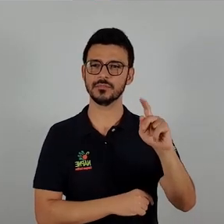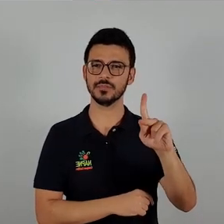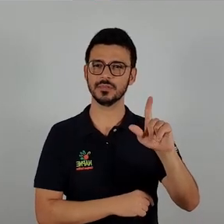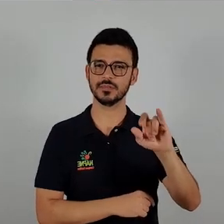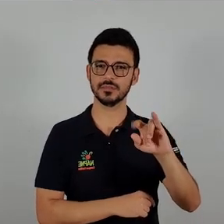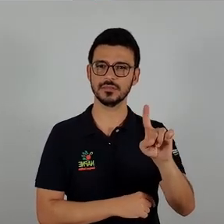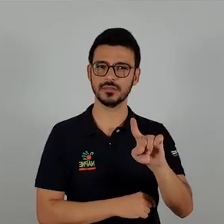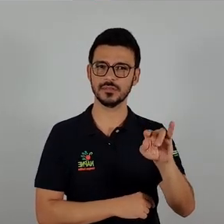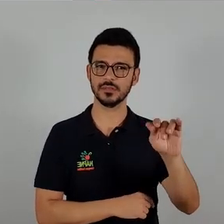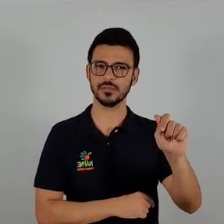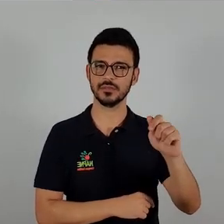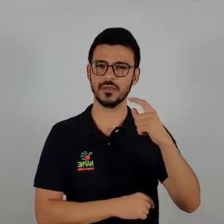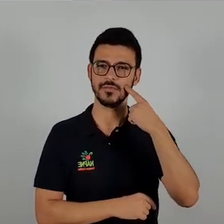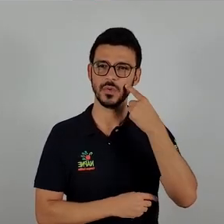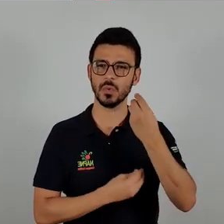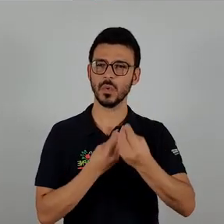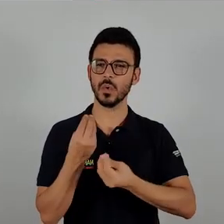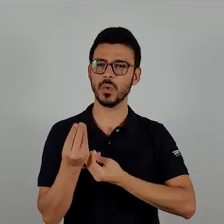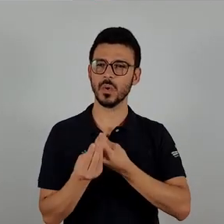Aves.